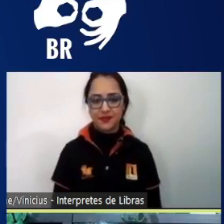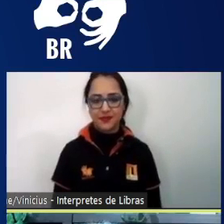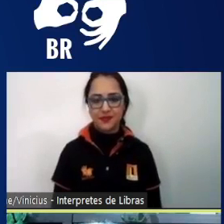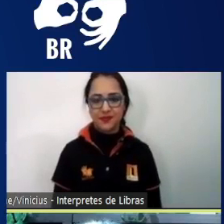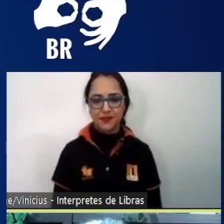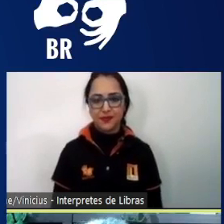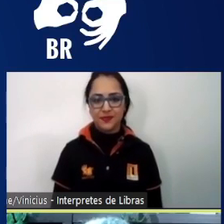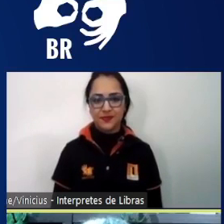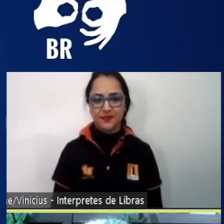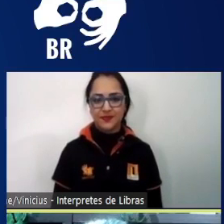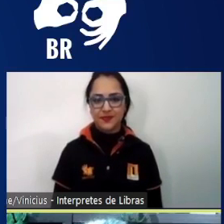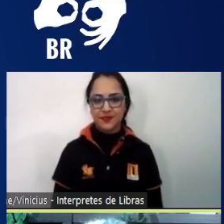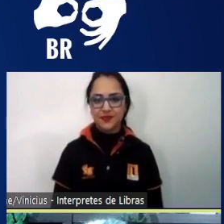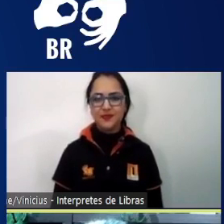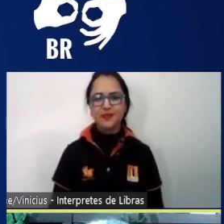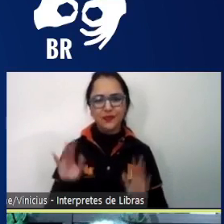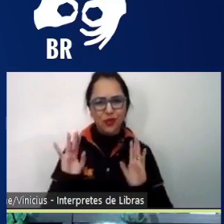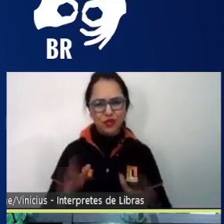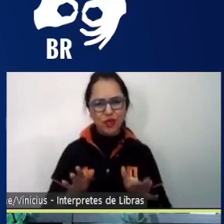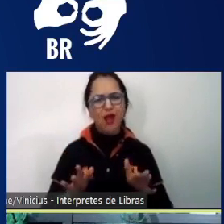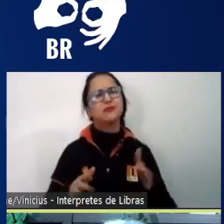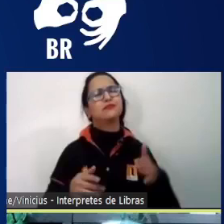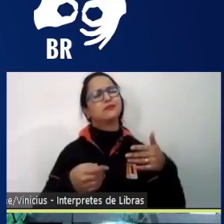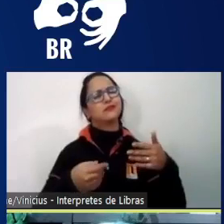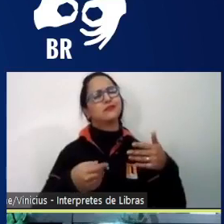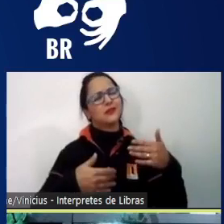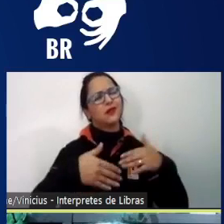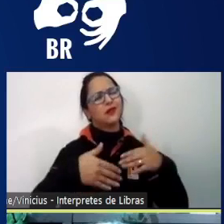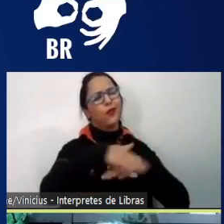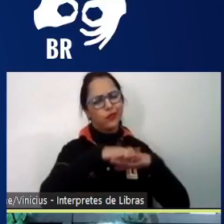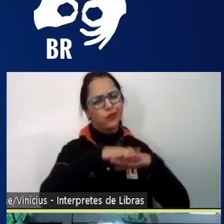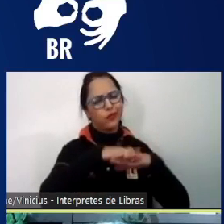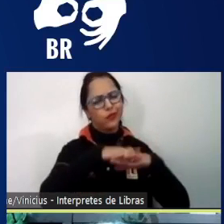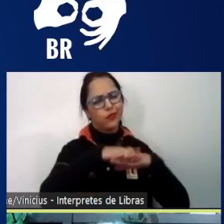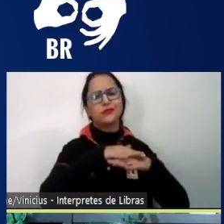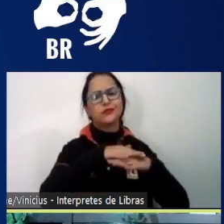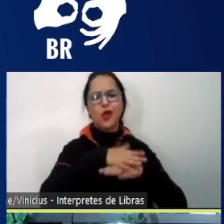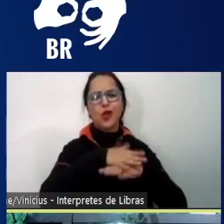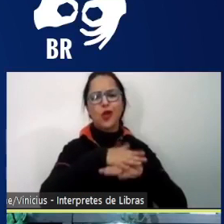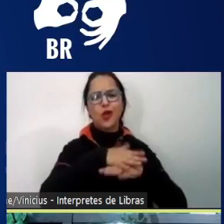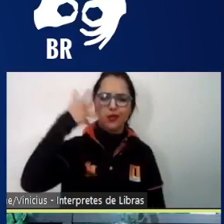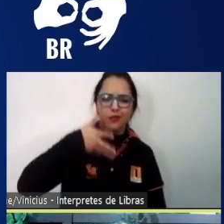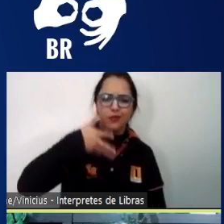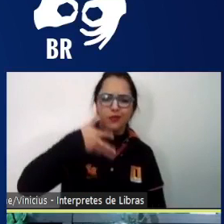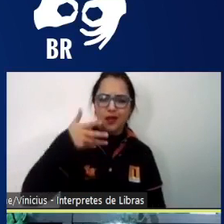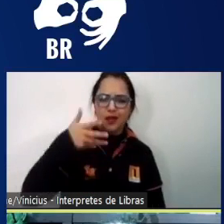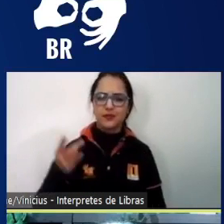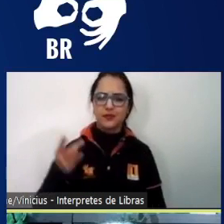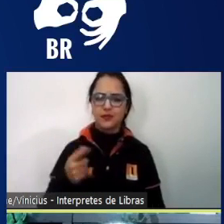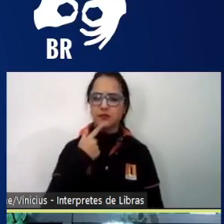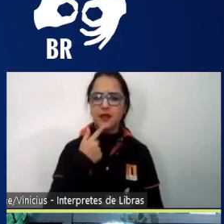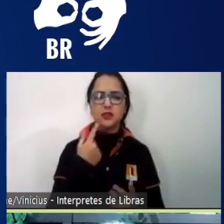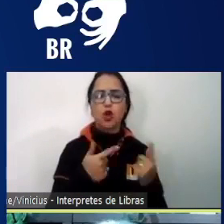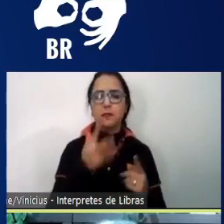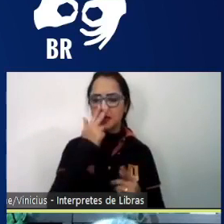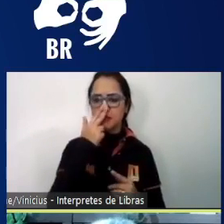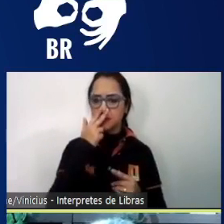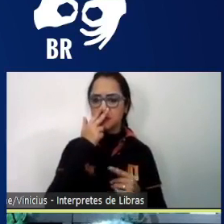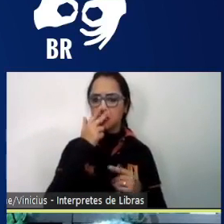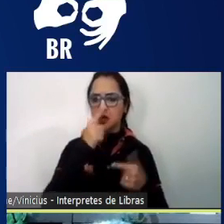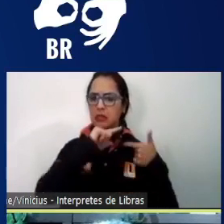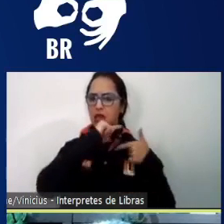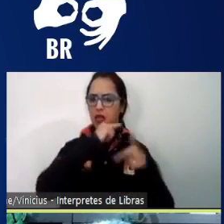Nós discutimos tanto isso, mas tão técnico, tão como, onde, quando, quanto,